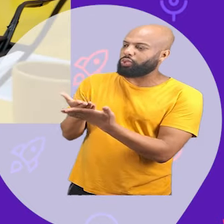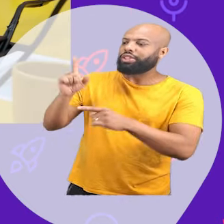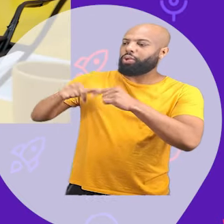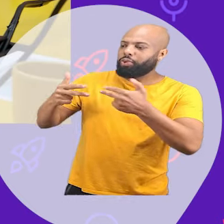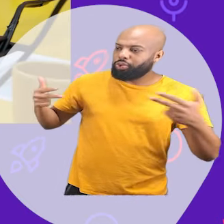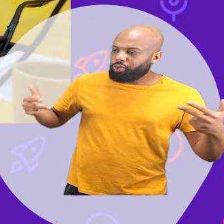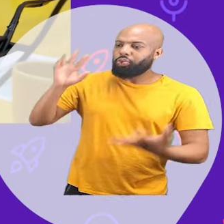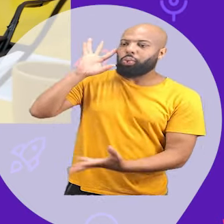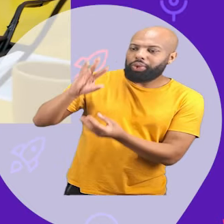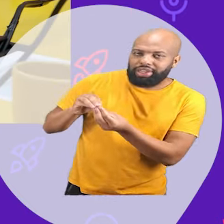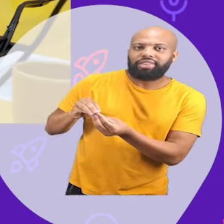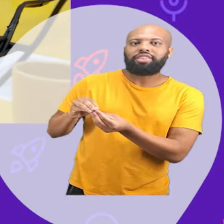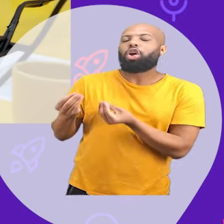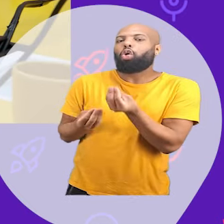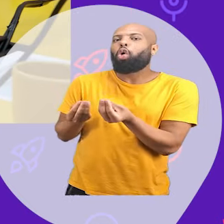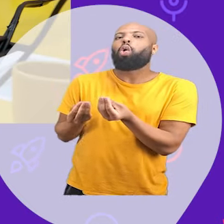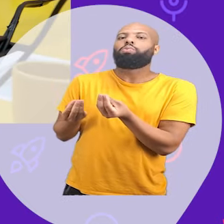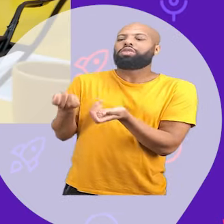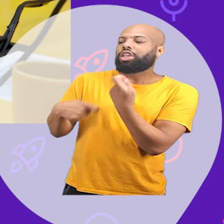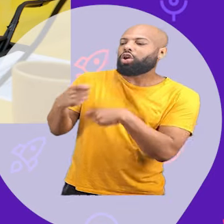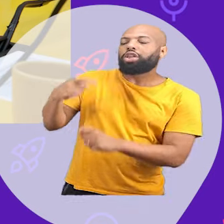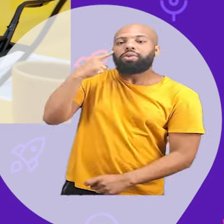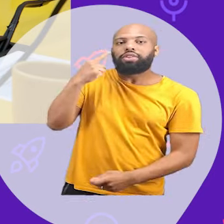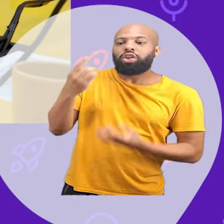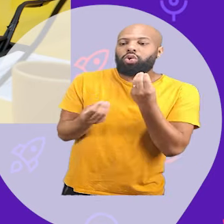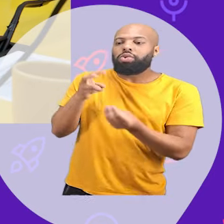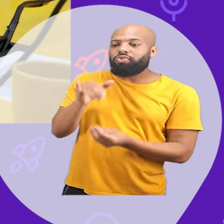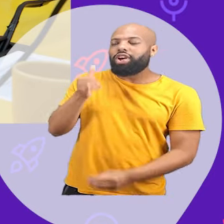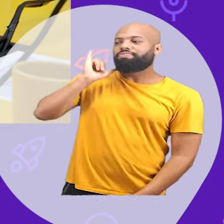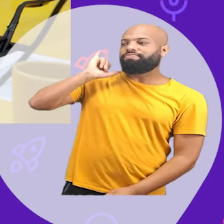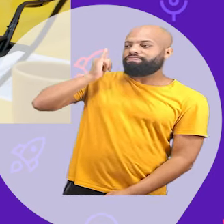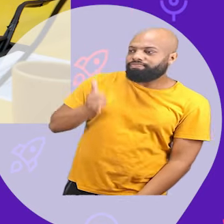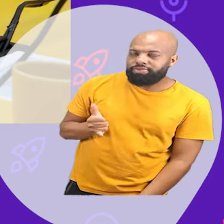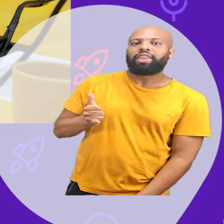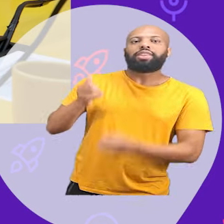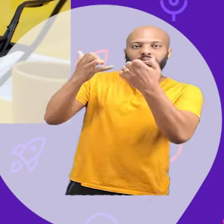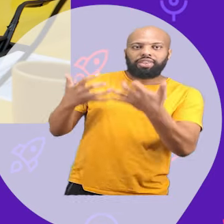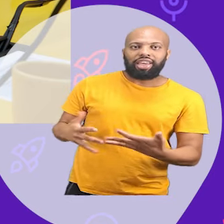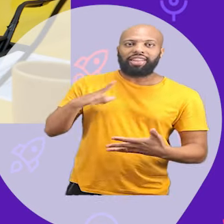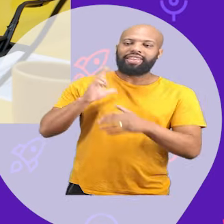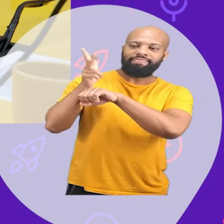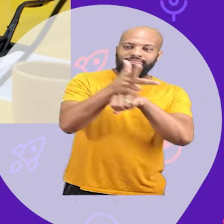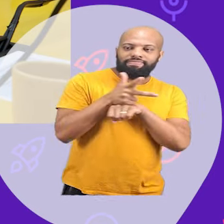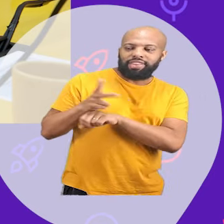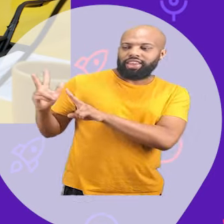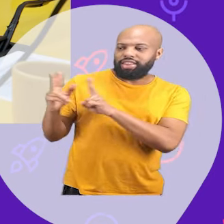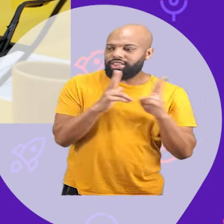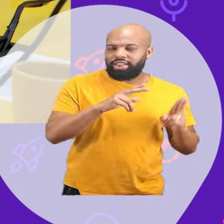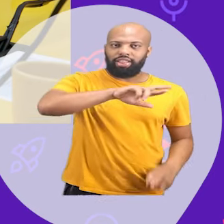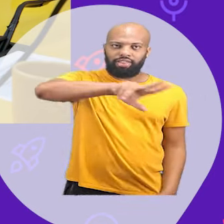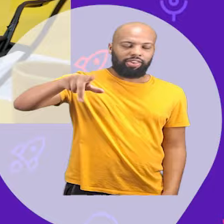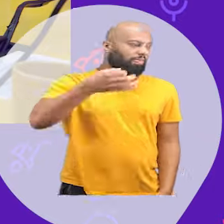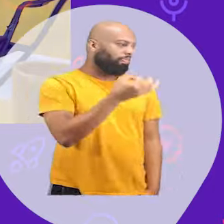ter que estudar o produto vou ter que entender o negócio eu vou ter que pensar em como eu vou construir toda essa narrativa a gente tem que fazer a